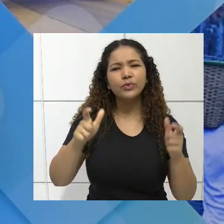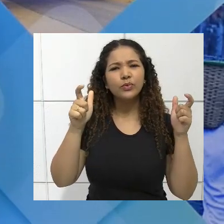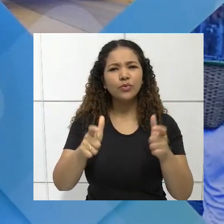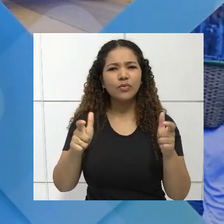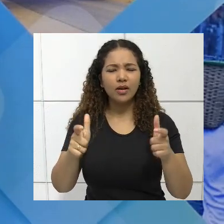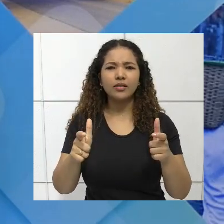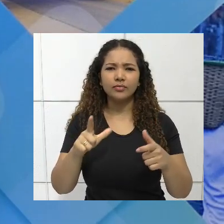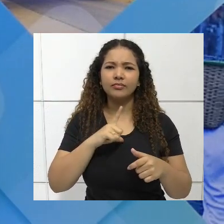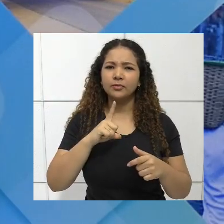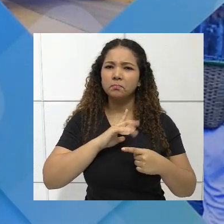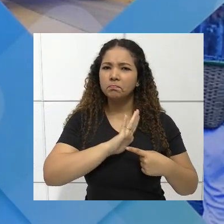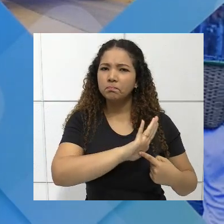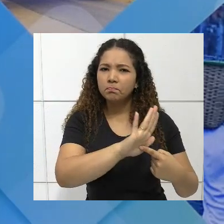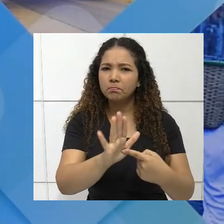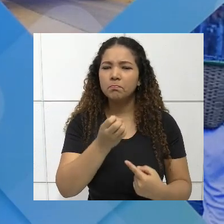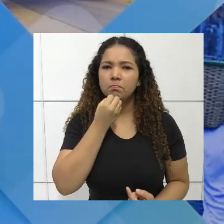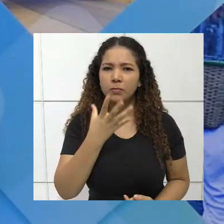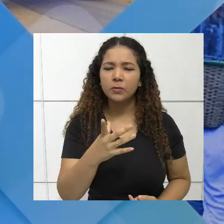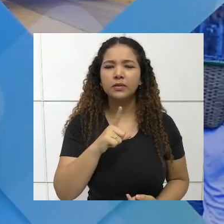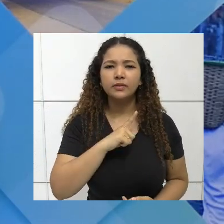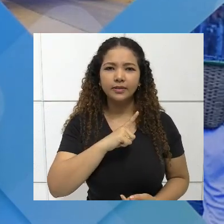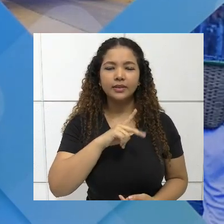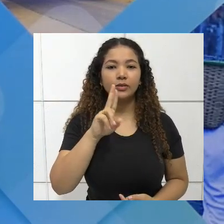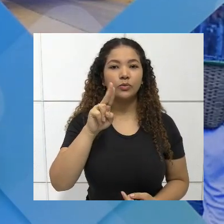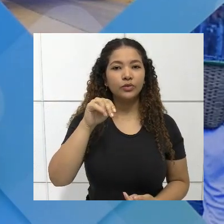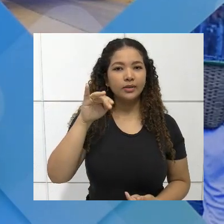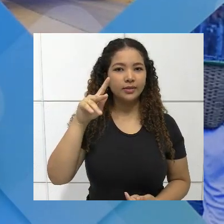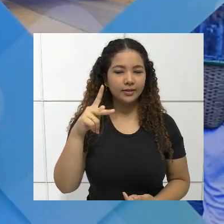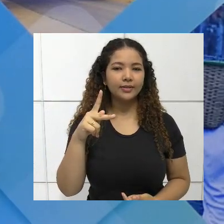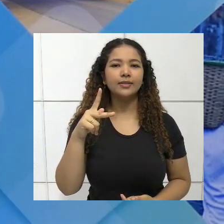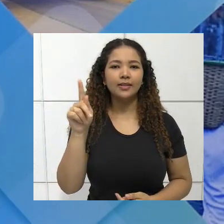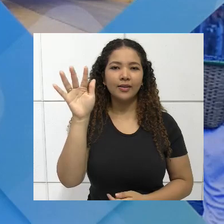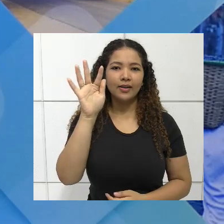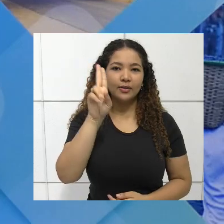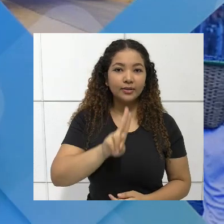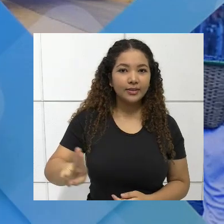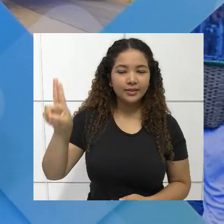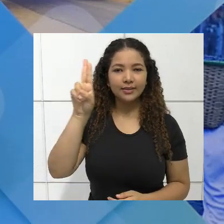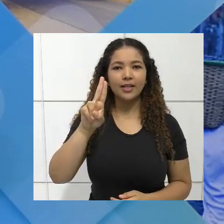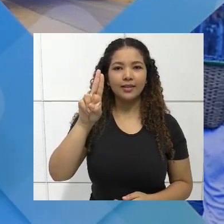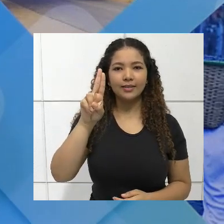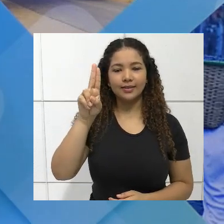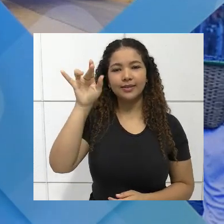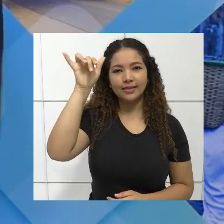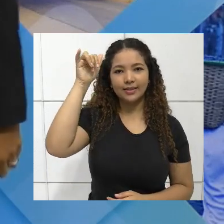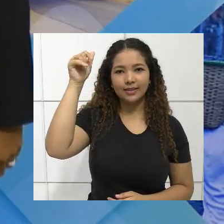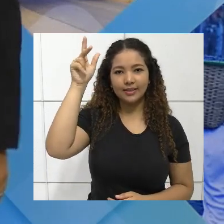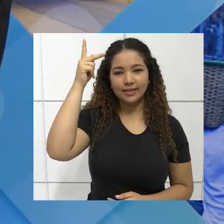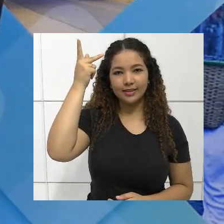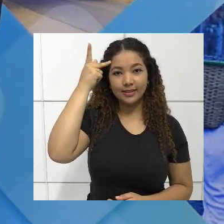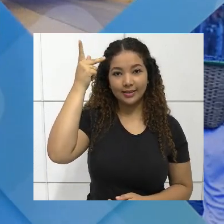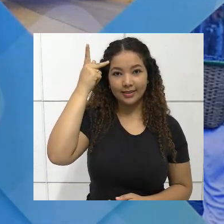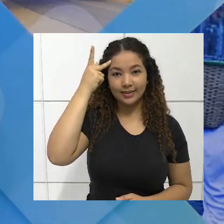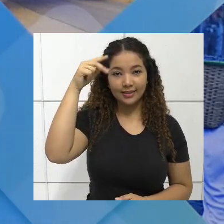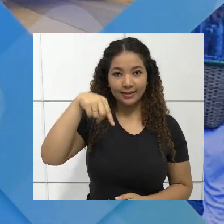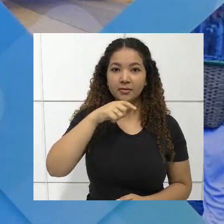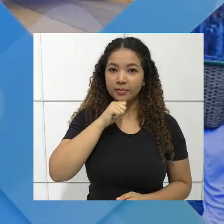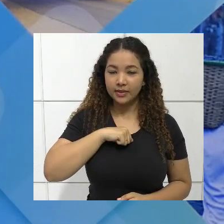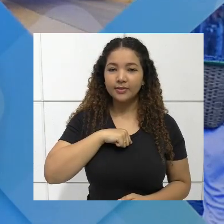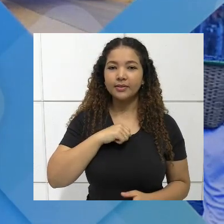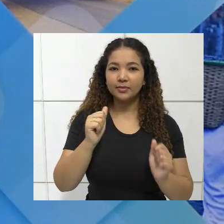grande respaldo no Brasil, tá bom, que tem know-how, a Unip, aqui você pode, que é a Universidade Paulista, aqui mesmo, na nossa querida Pérola do Tocantins,